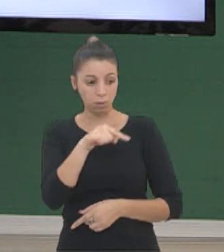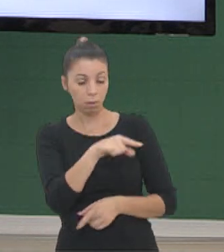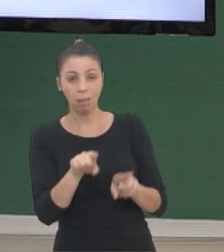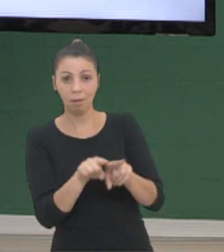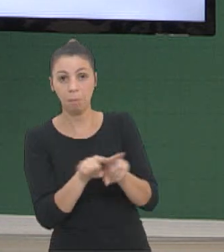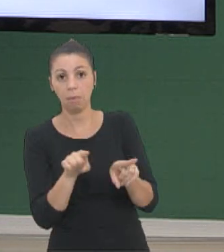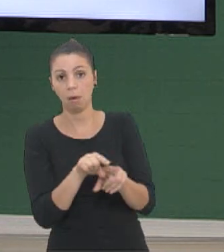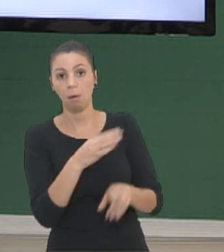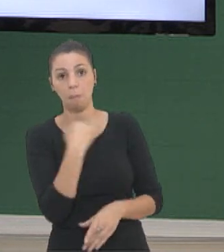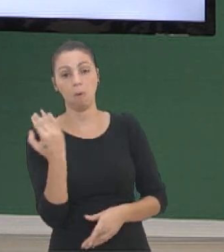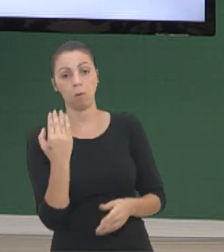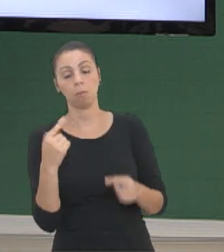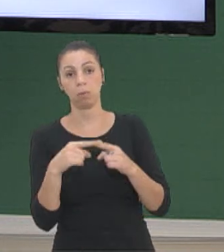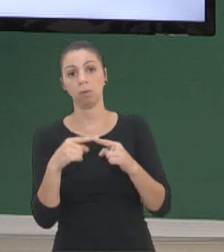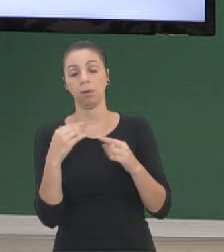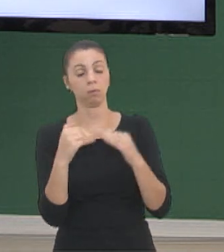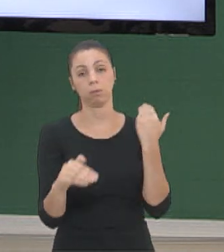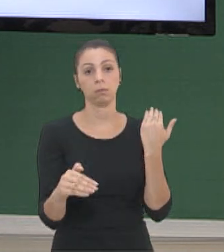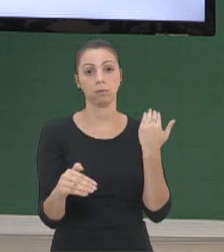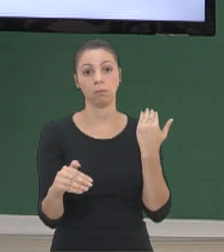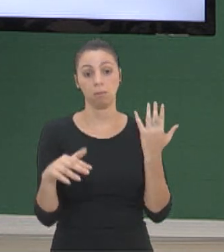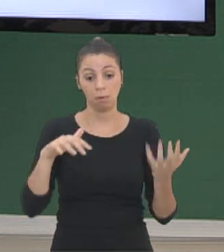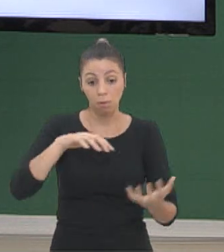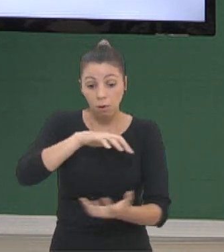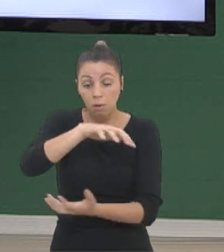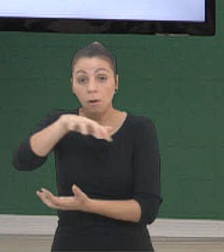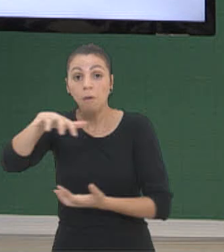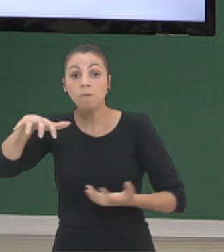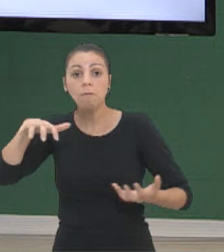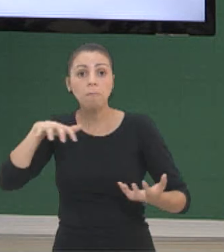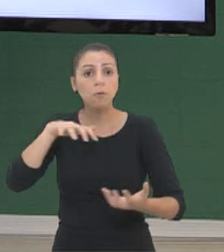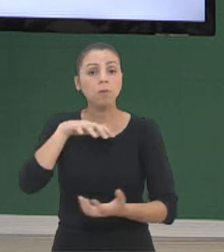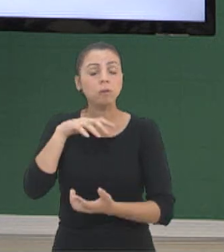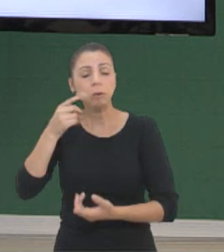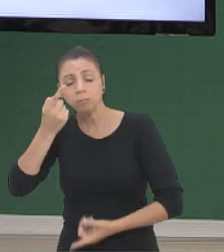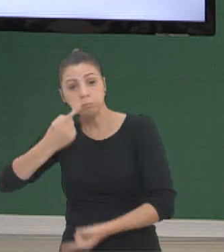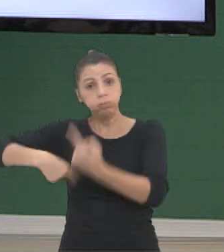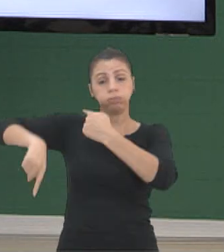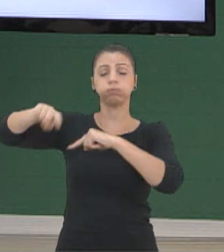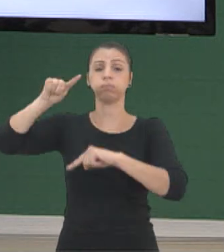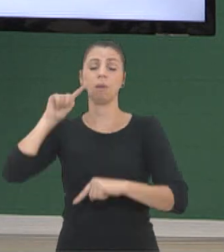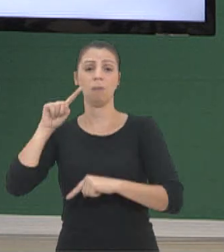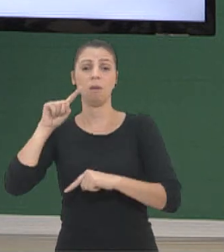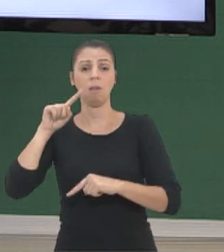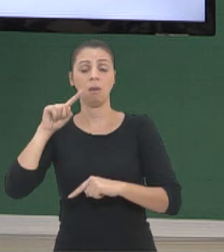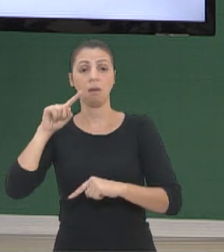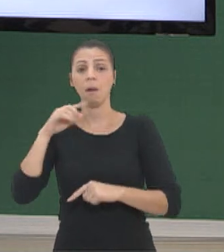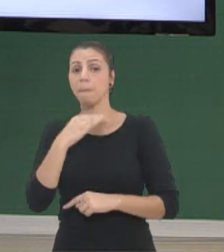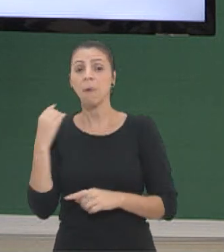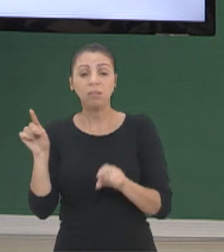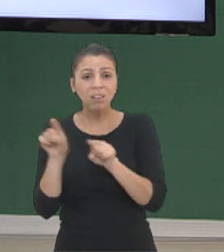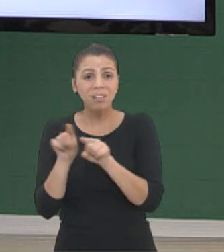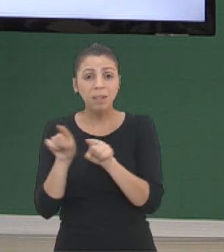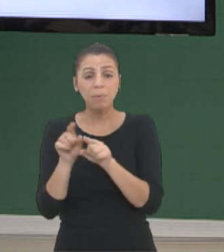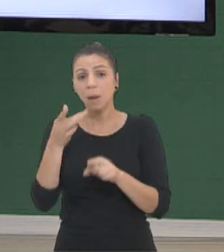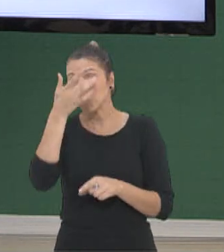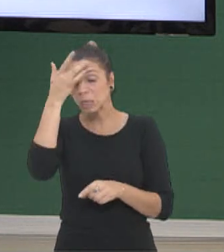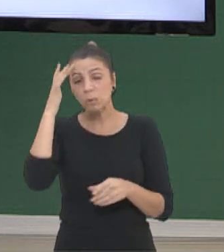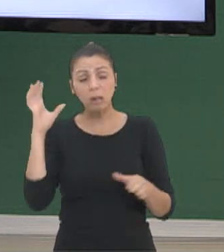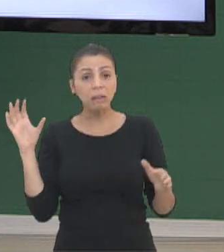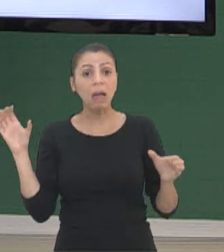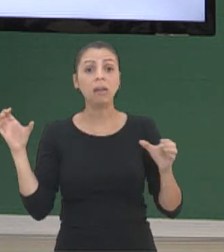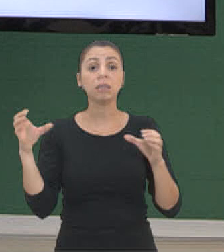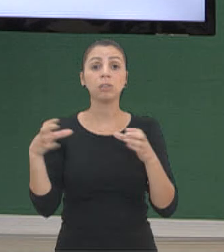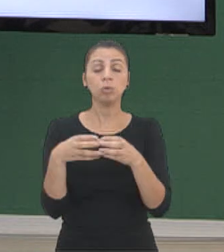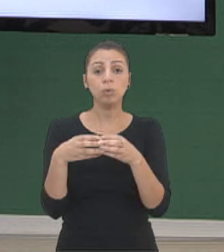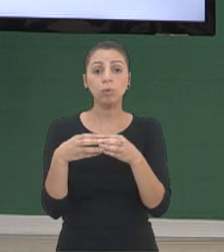a fase do terror, ela é tão radical que vai matar até os próximos apoiadores. E vai chegar um determinado momento que os